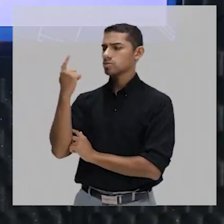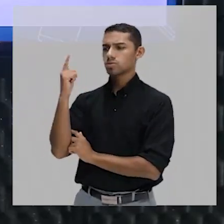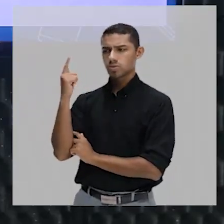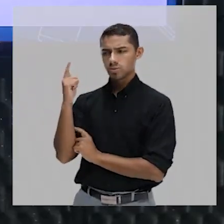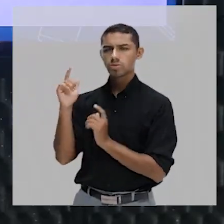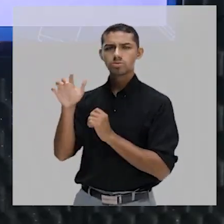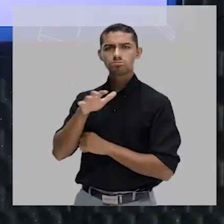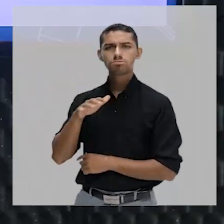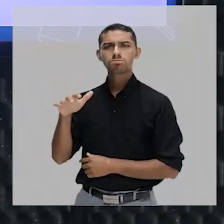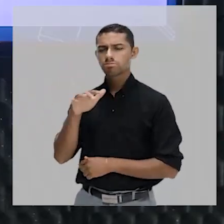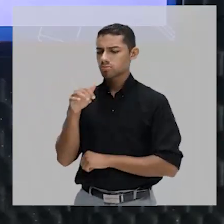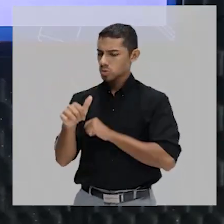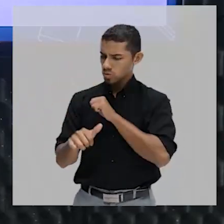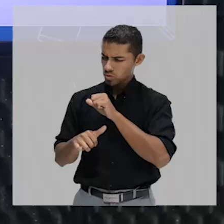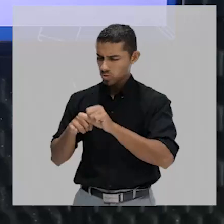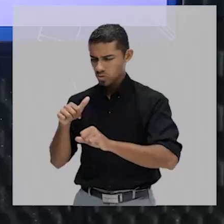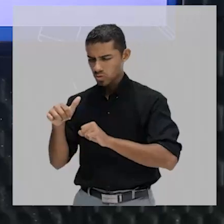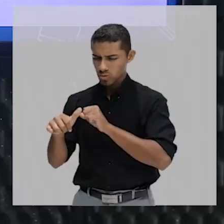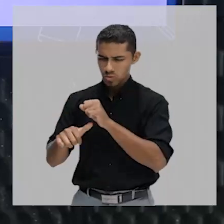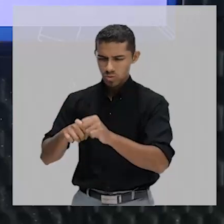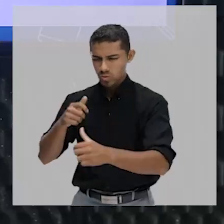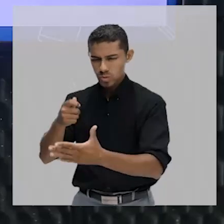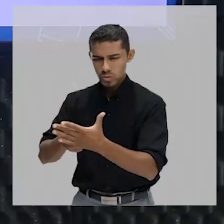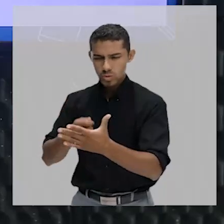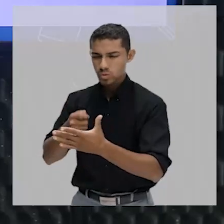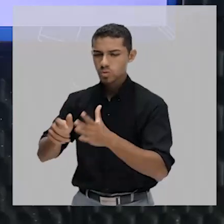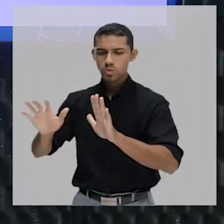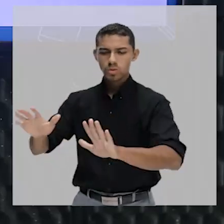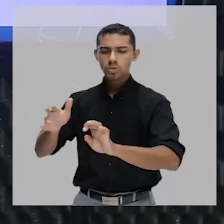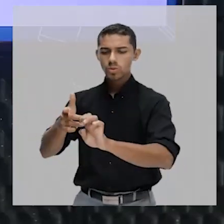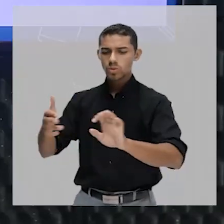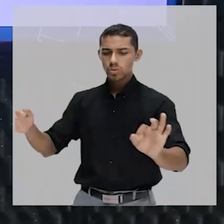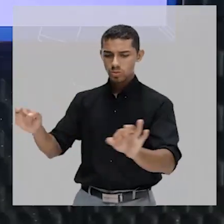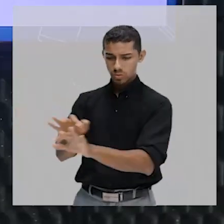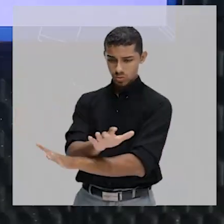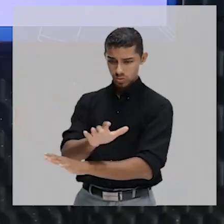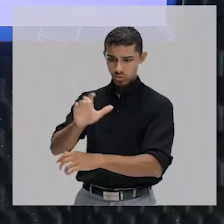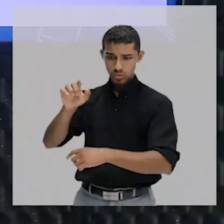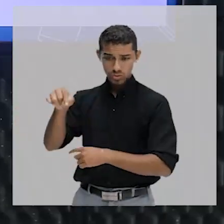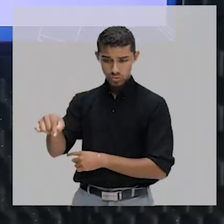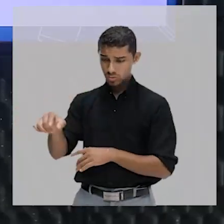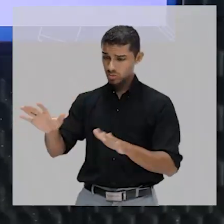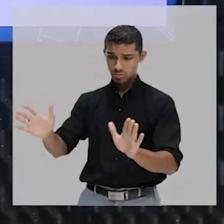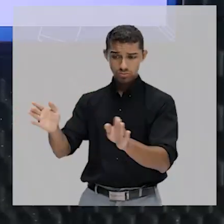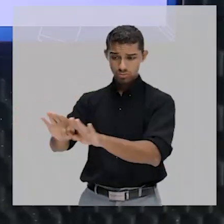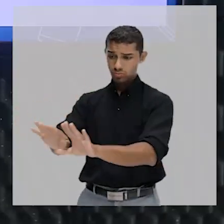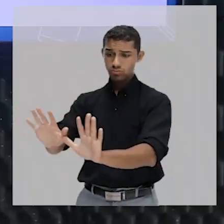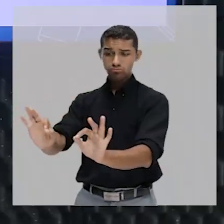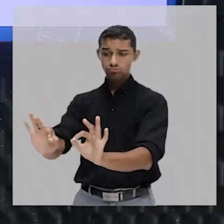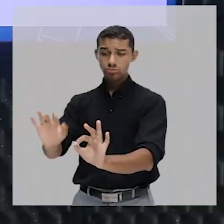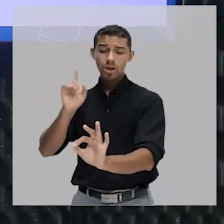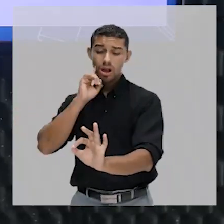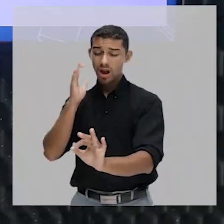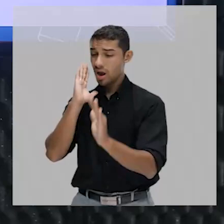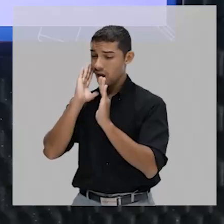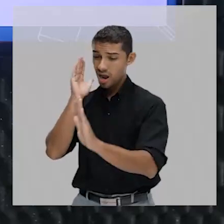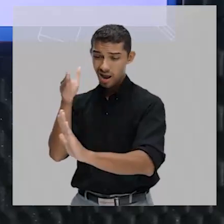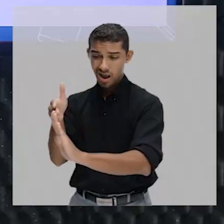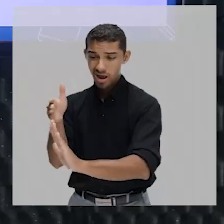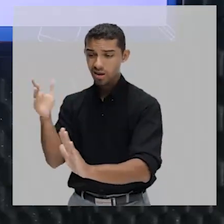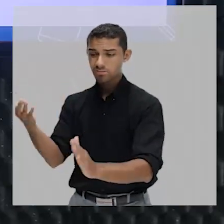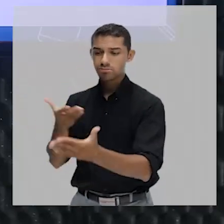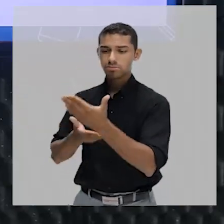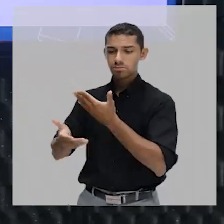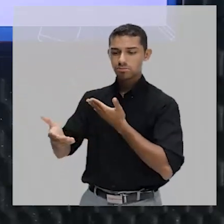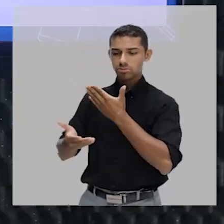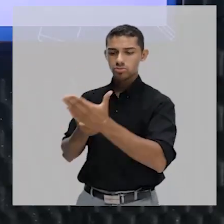aí modificação e construção, então não existe um elemento fechado. Por quê? Porque o espaço geográfico, ele é fruto direto da